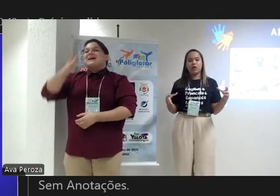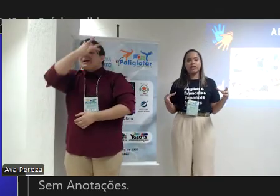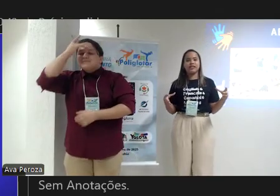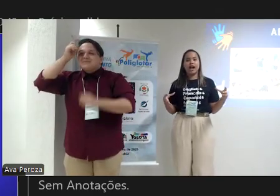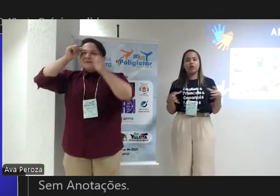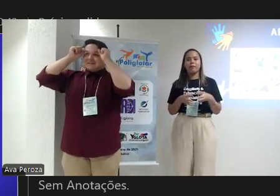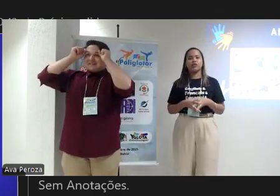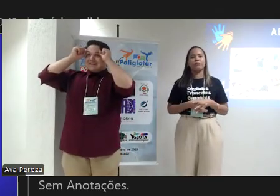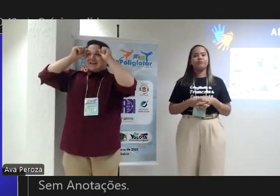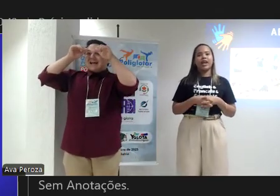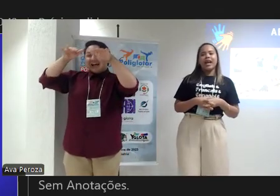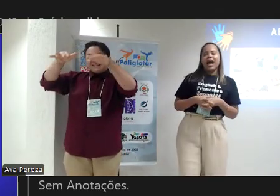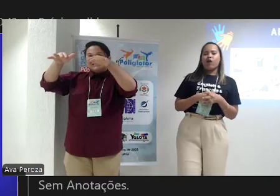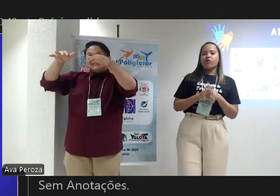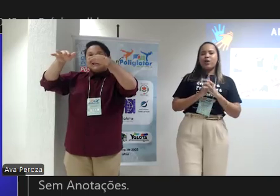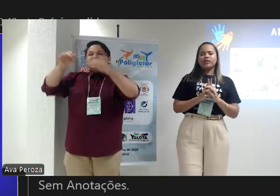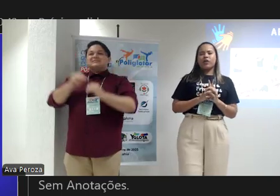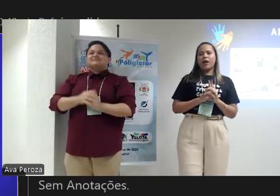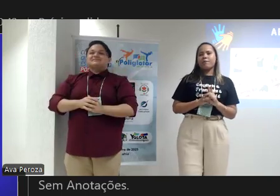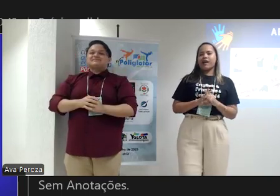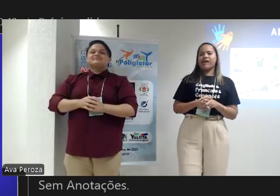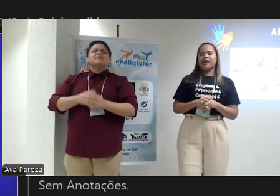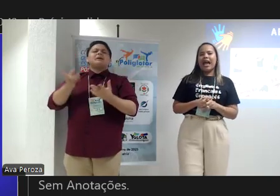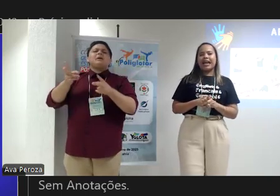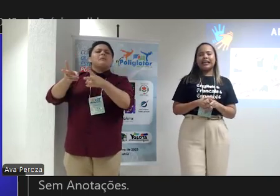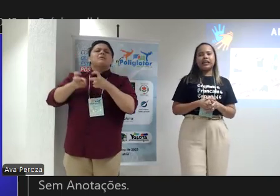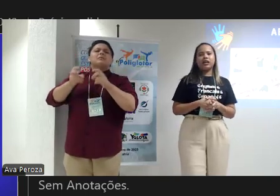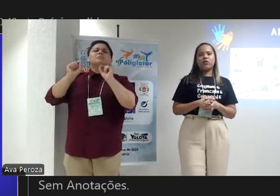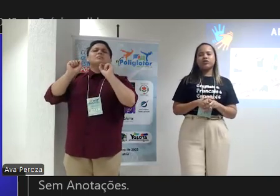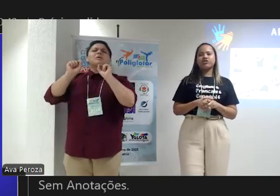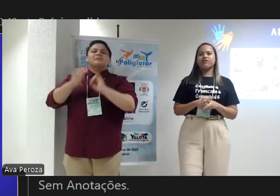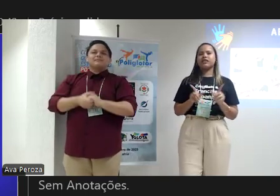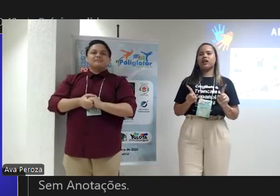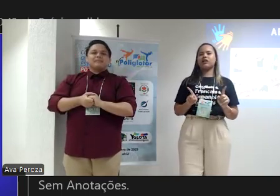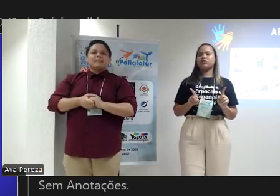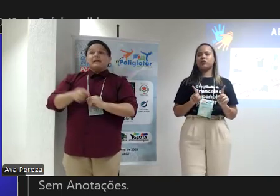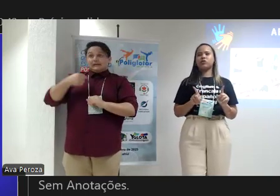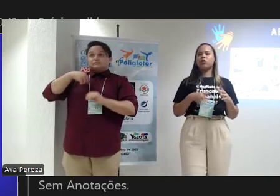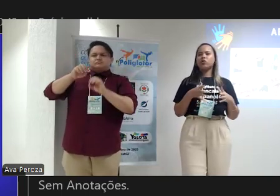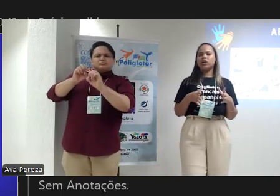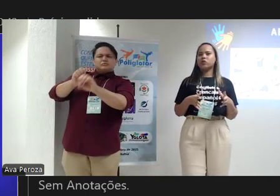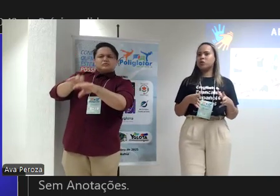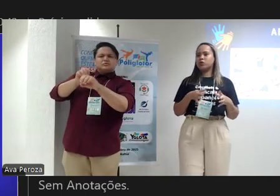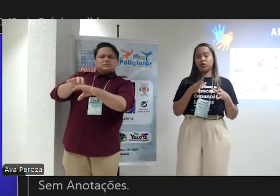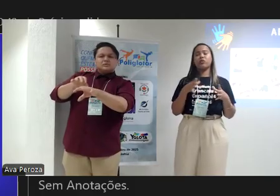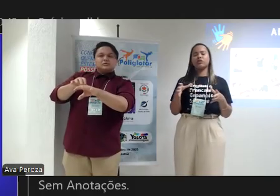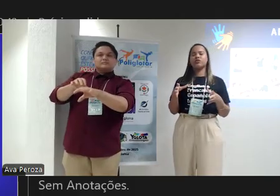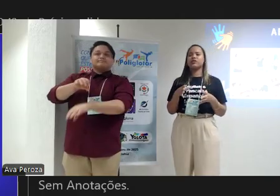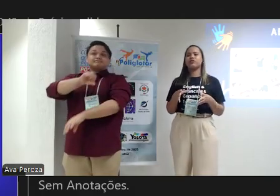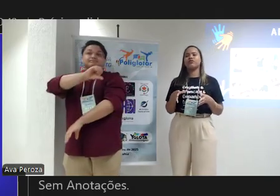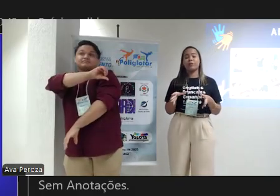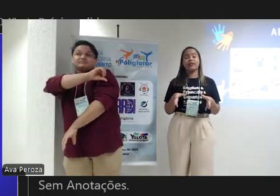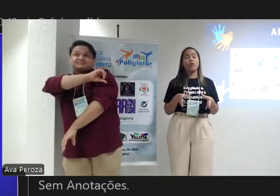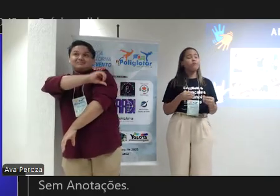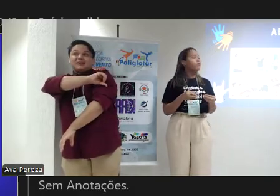lugar com esse acolhimento. Agora, uma coisa que eu reparei é que, quando eu estava ensinando no nono ano do